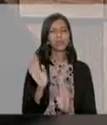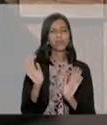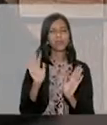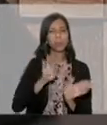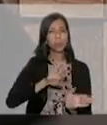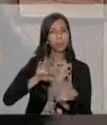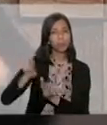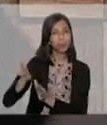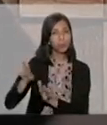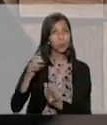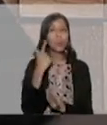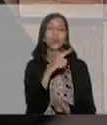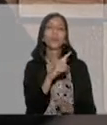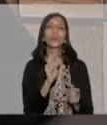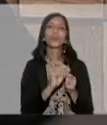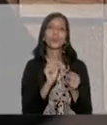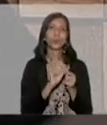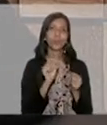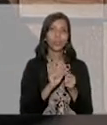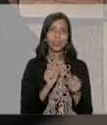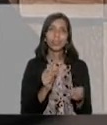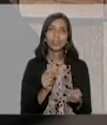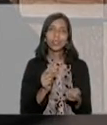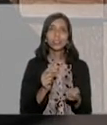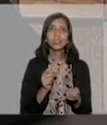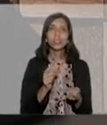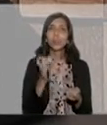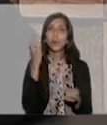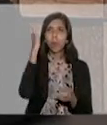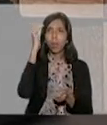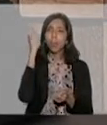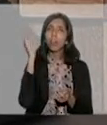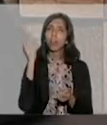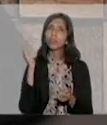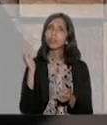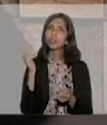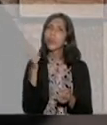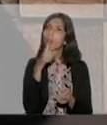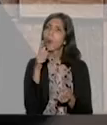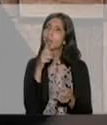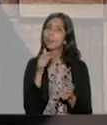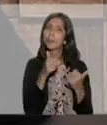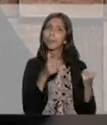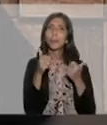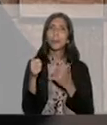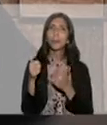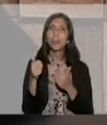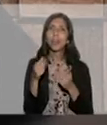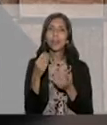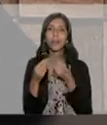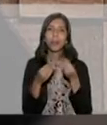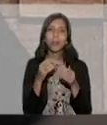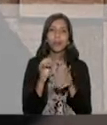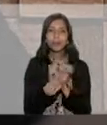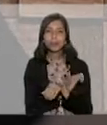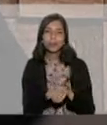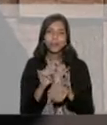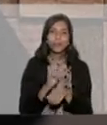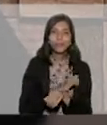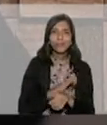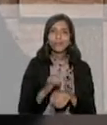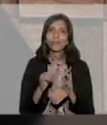fala, vamos deixar isso aqui de lado e vamos partir para outra. E eu acho que a gente se dá muito bem nisso, nessa dinâmica, né?